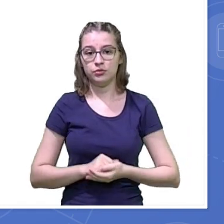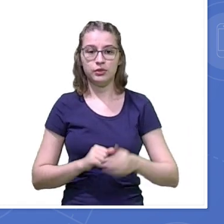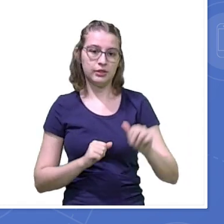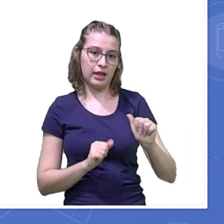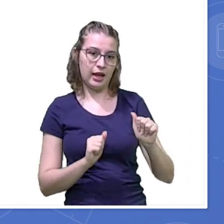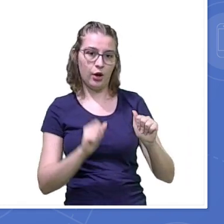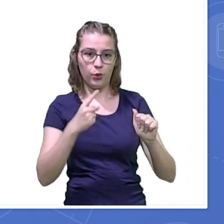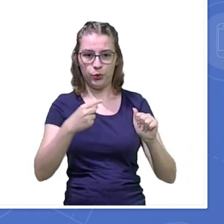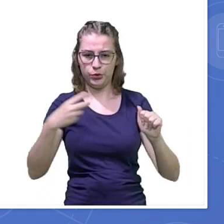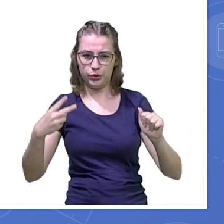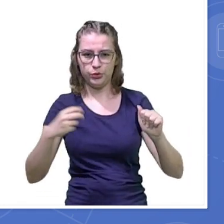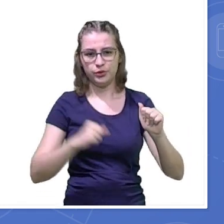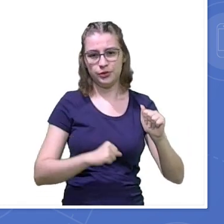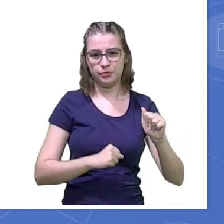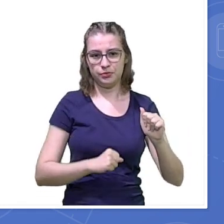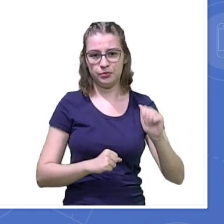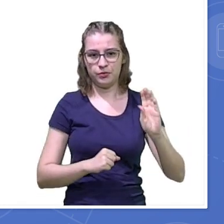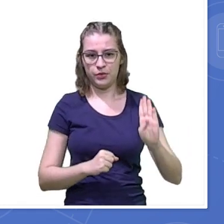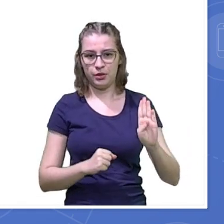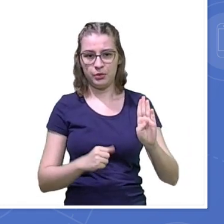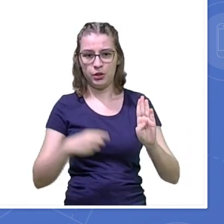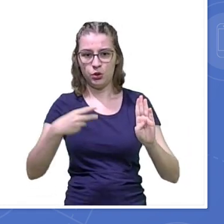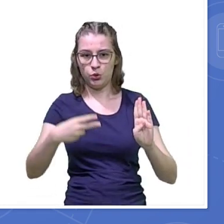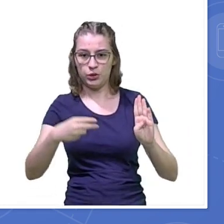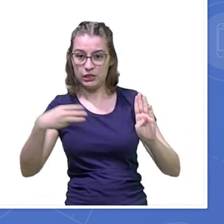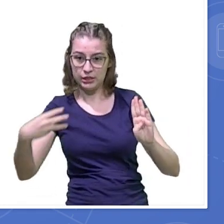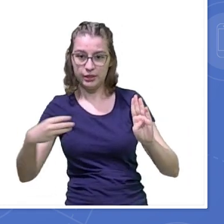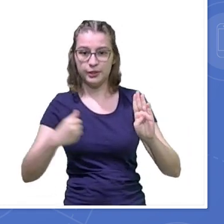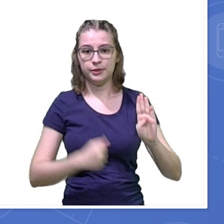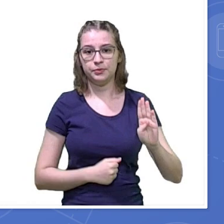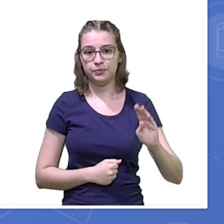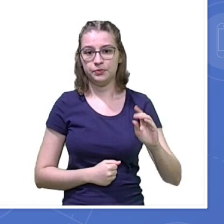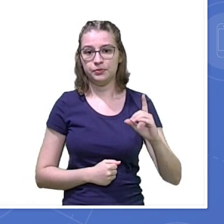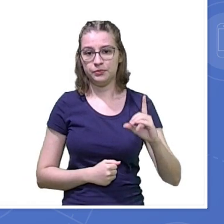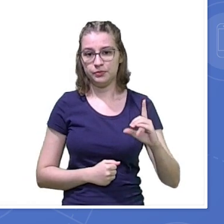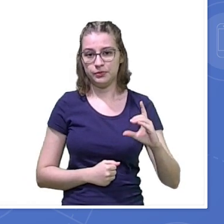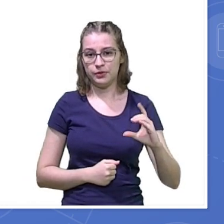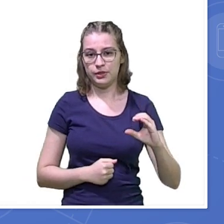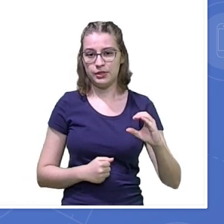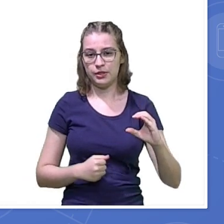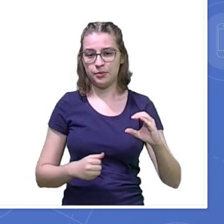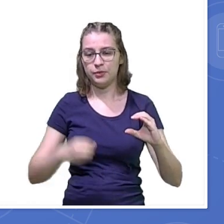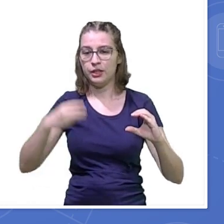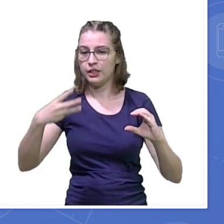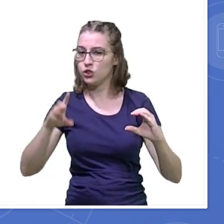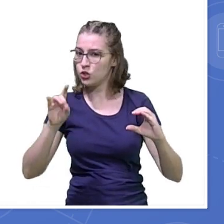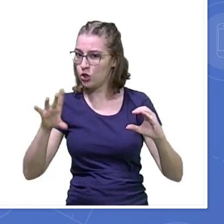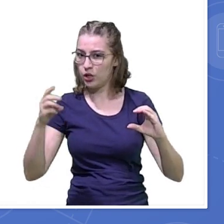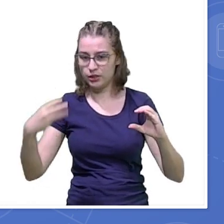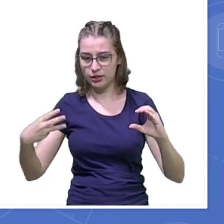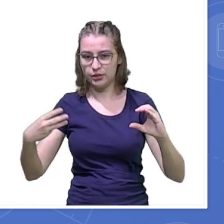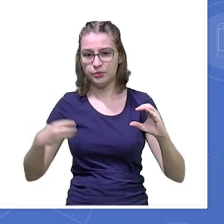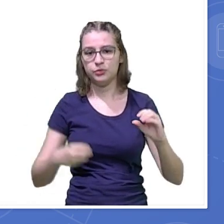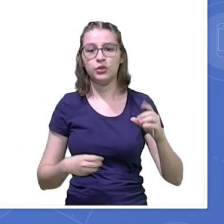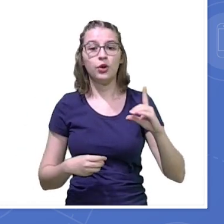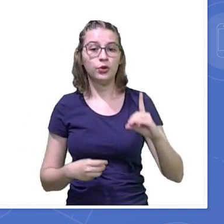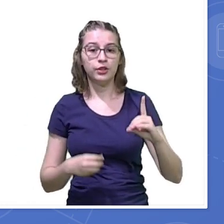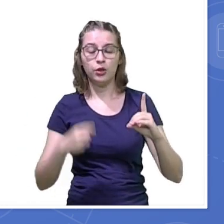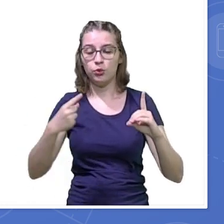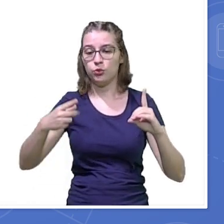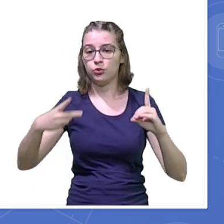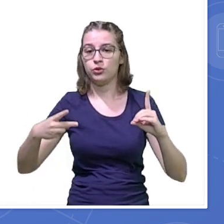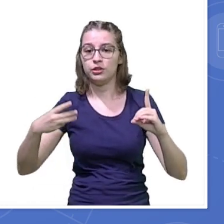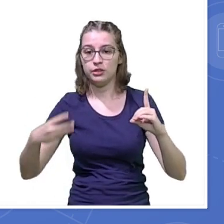2. Letra B, só a 2 e a 3 estão corretas? Letra C, apenas a 3 está correta? Ou letra D, a 1, a 2 e a